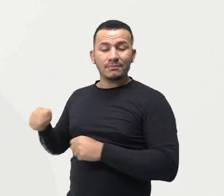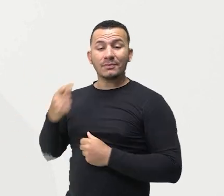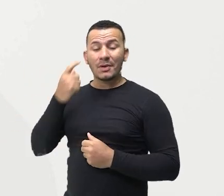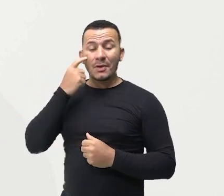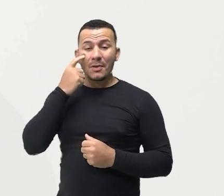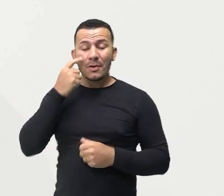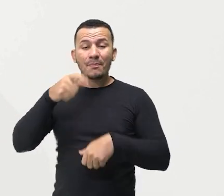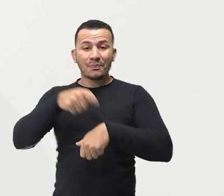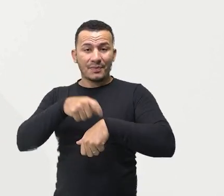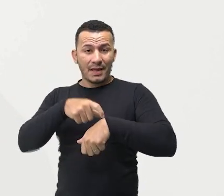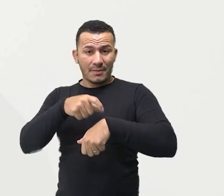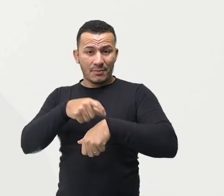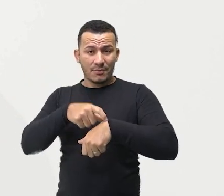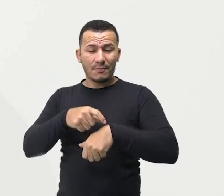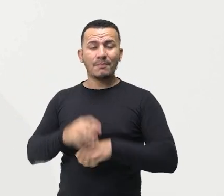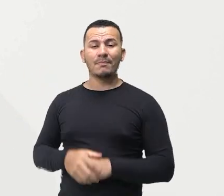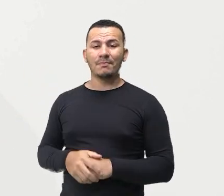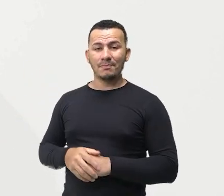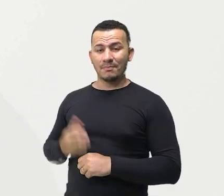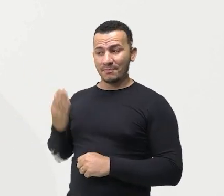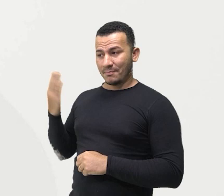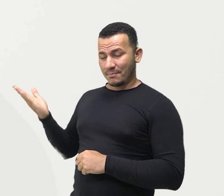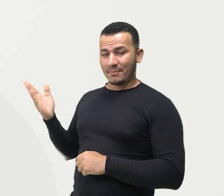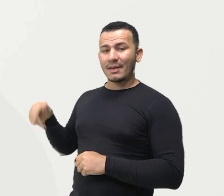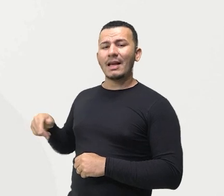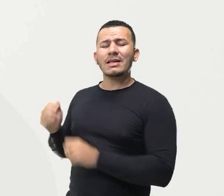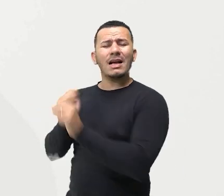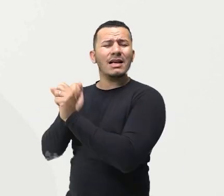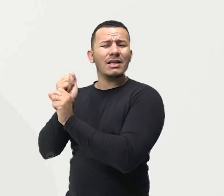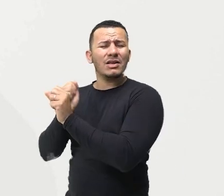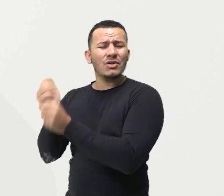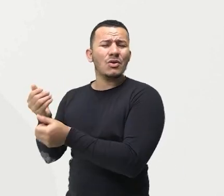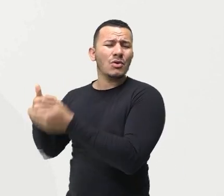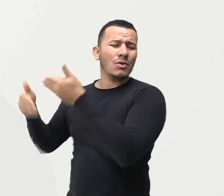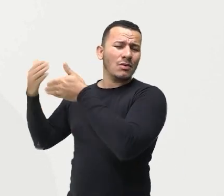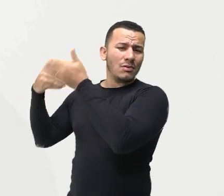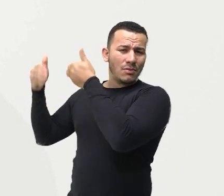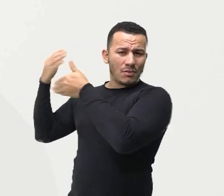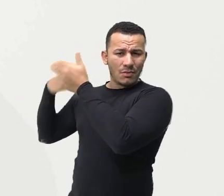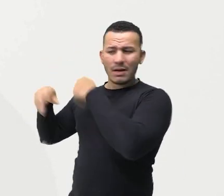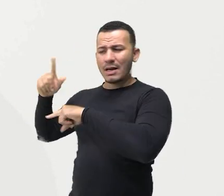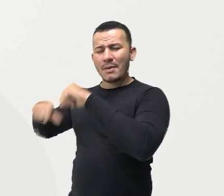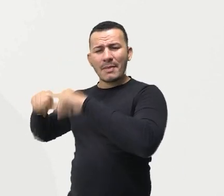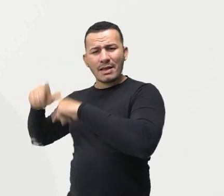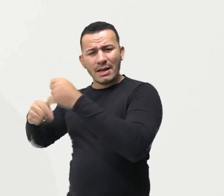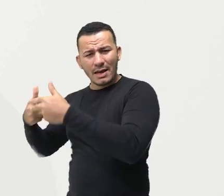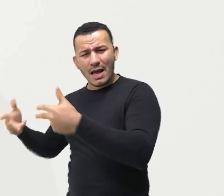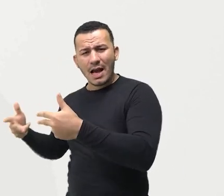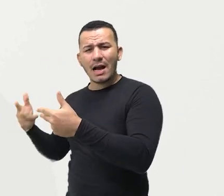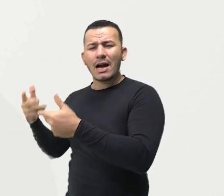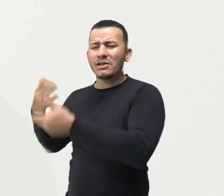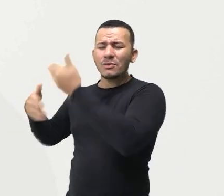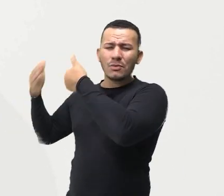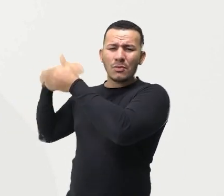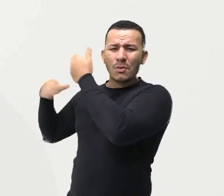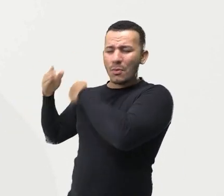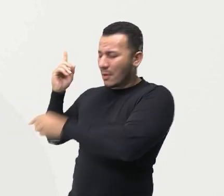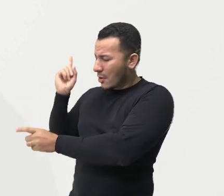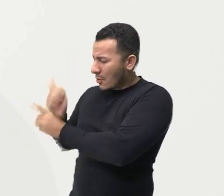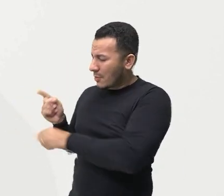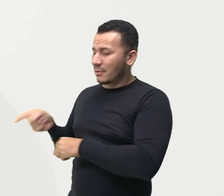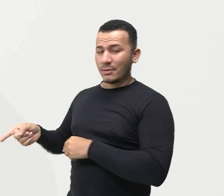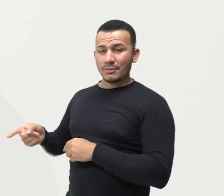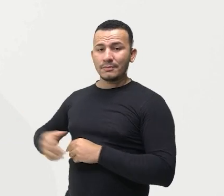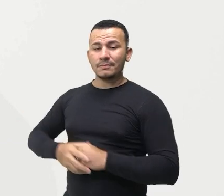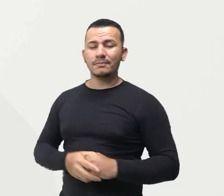a questão do tempo, há décadas. Ou seja, é algo antigo, são peças antigas que ele está observando. E